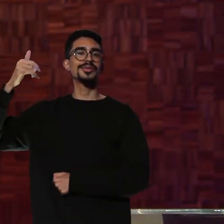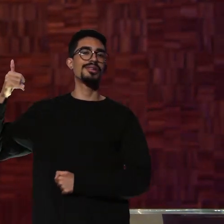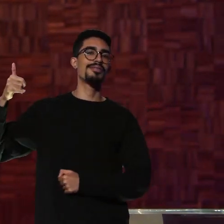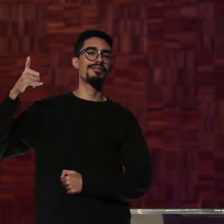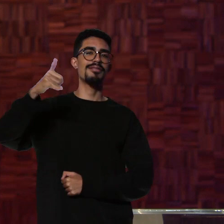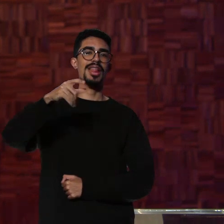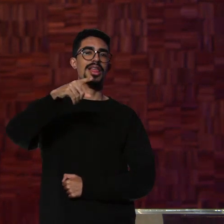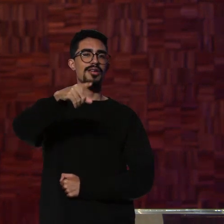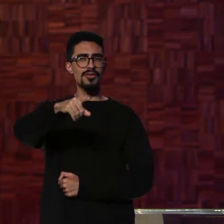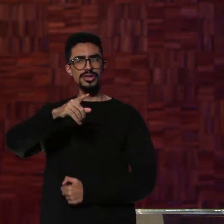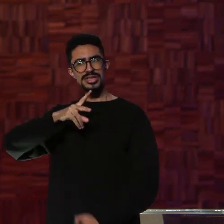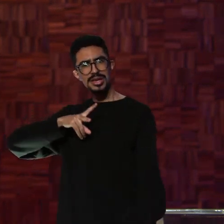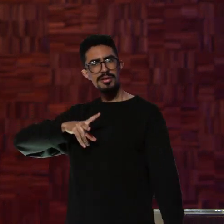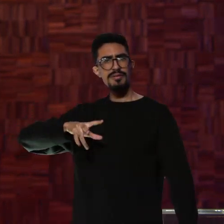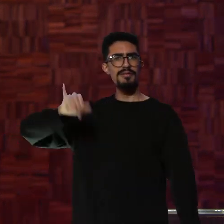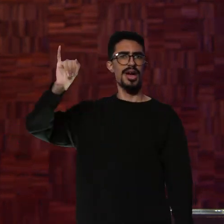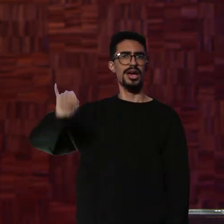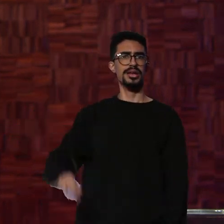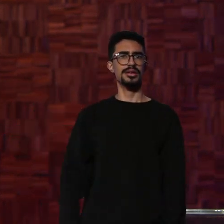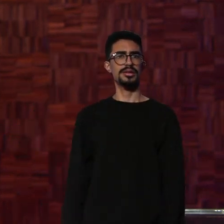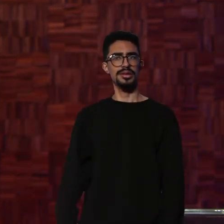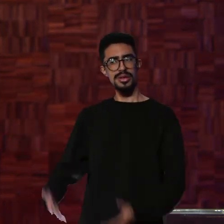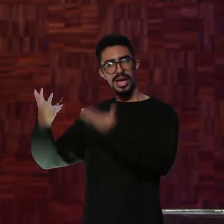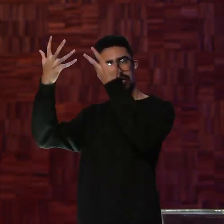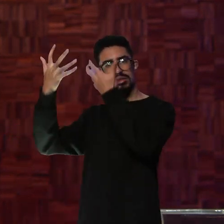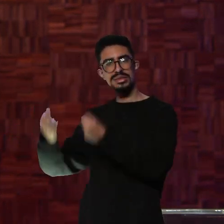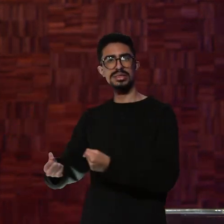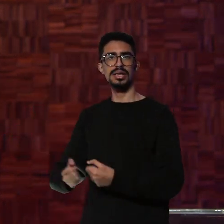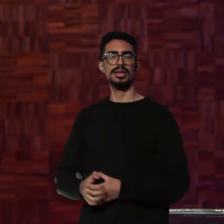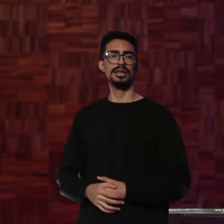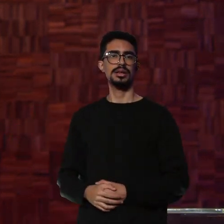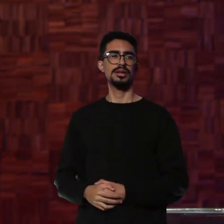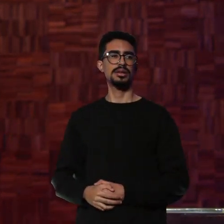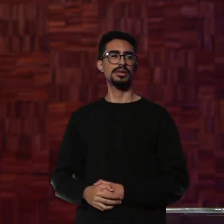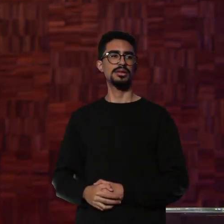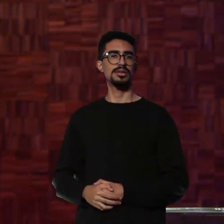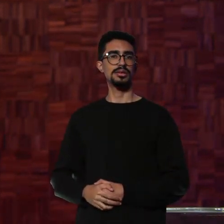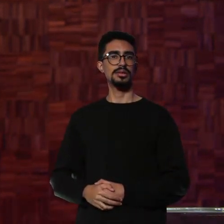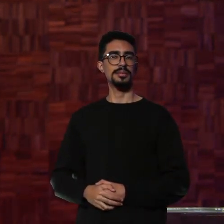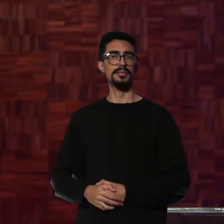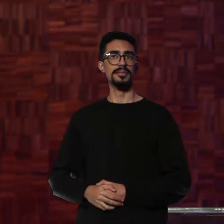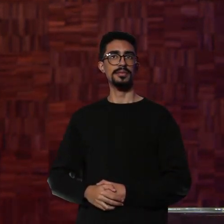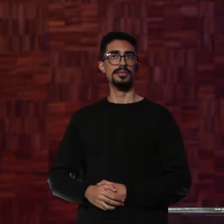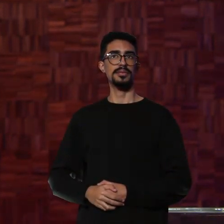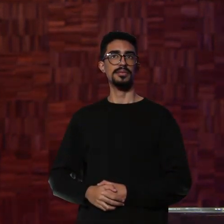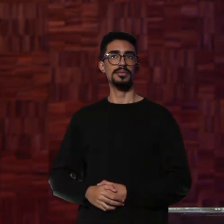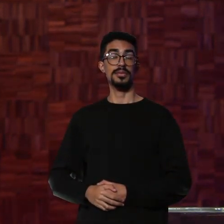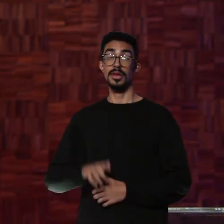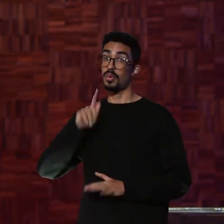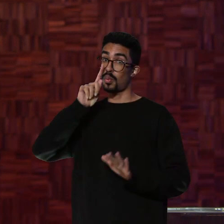Ora. Põe a mão na cabeça, não tem problema. Se Deus falar, faz. Se não falar, não faz.